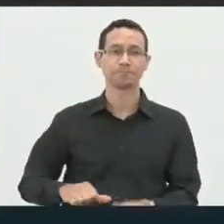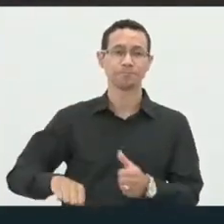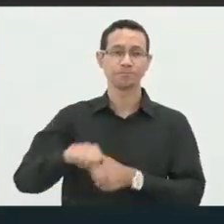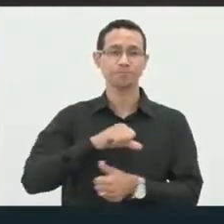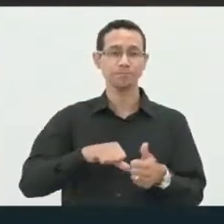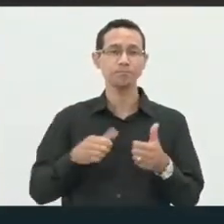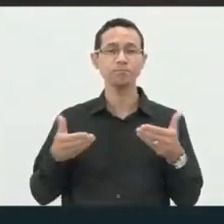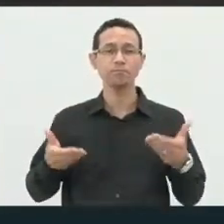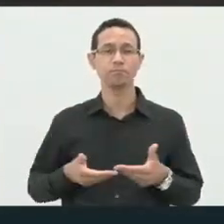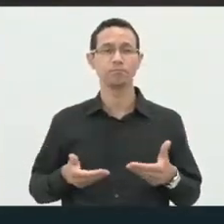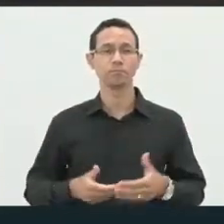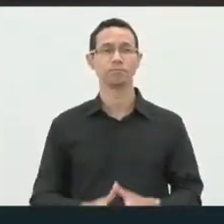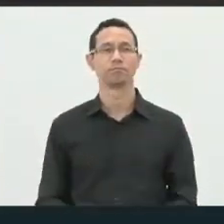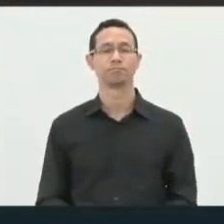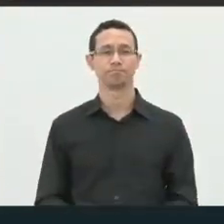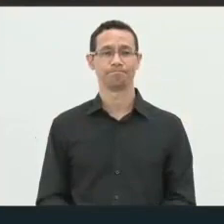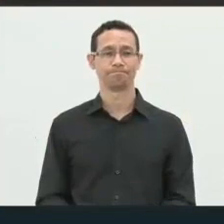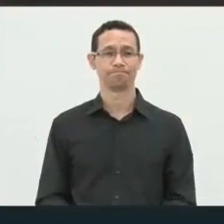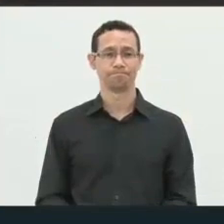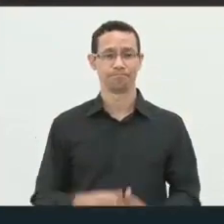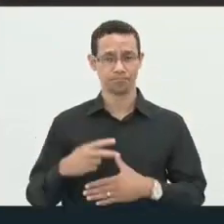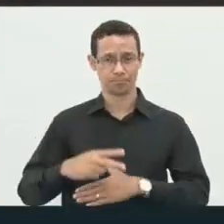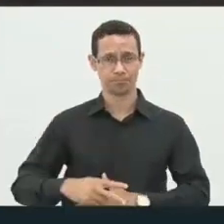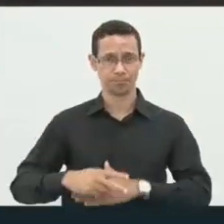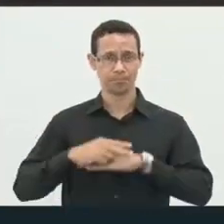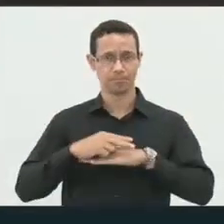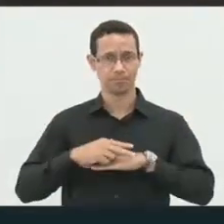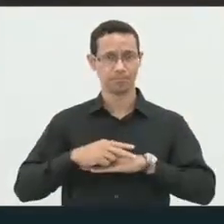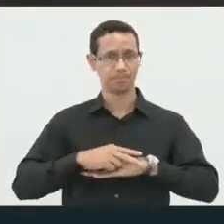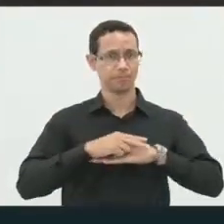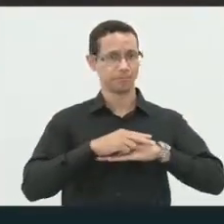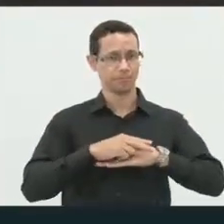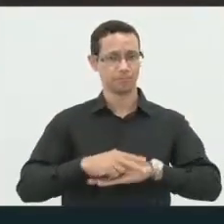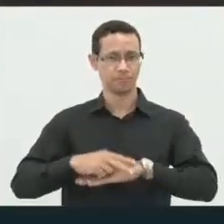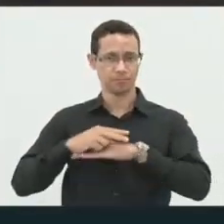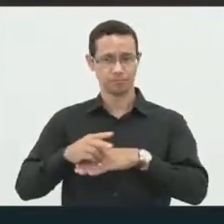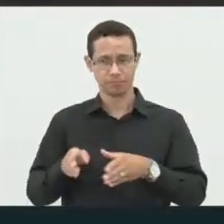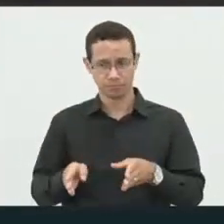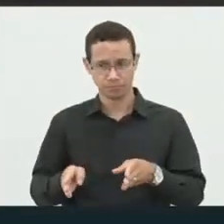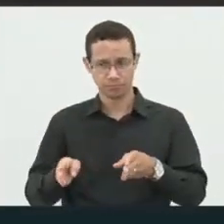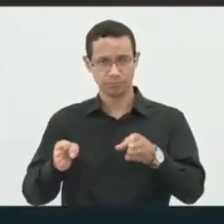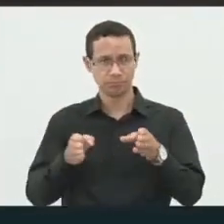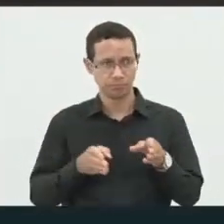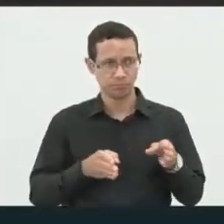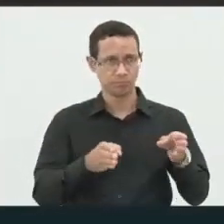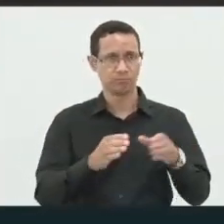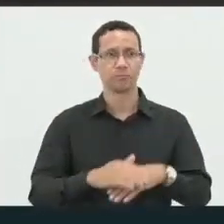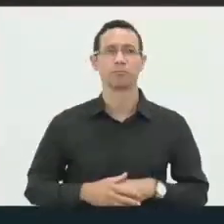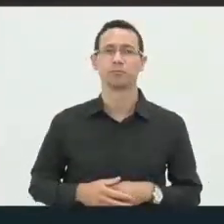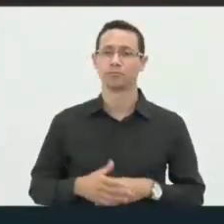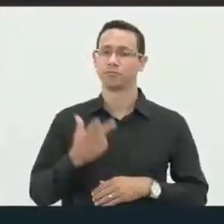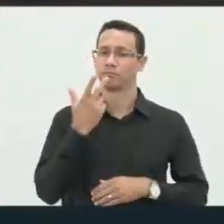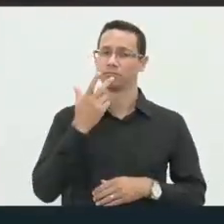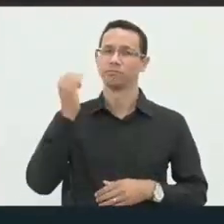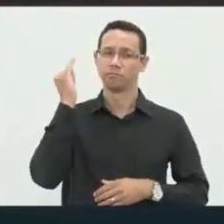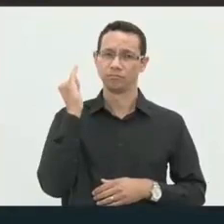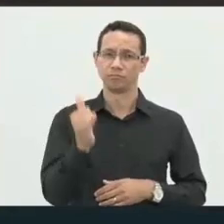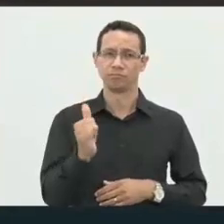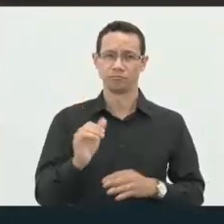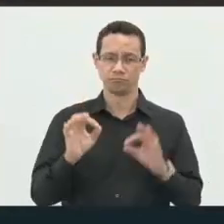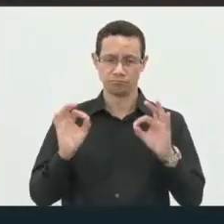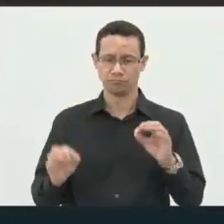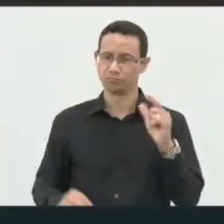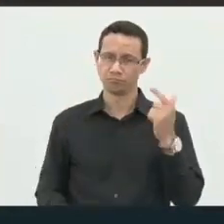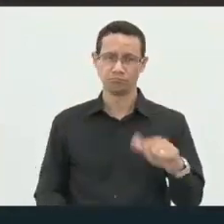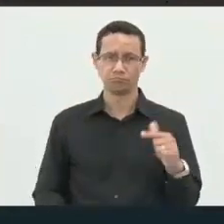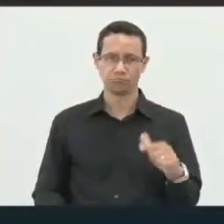pelo menos as internações em corredor eu posso dizer para o senhor de carteirinha que não existe